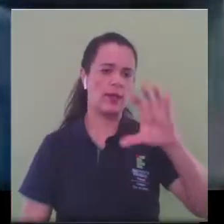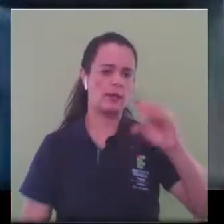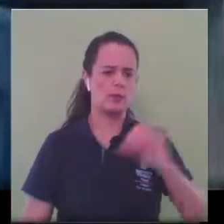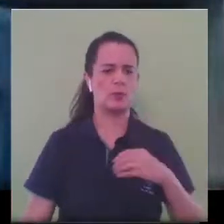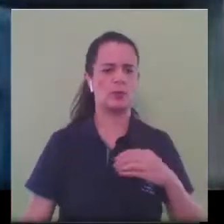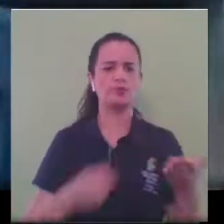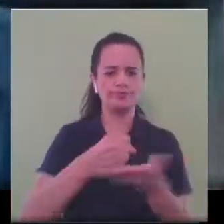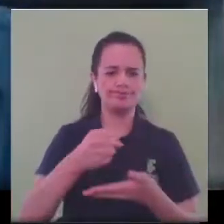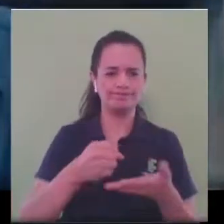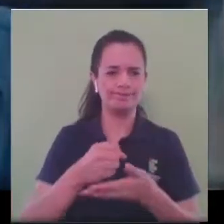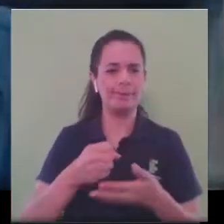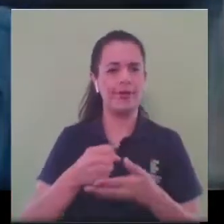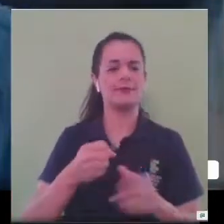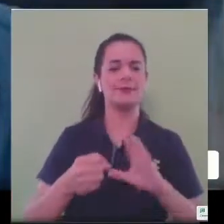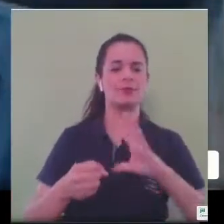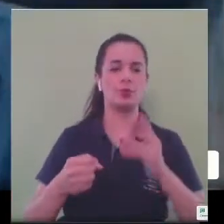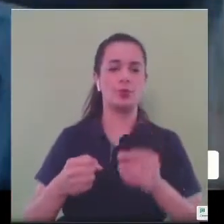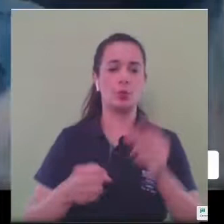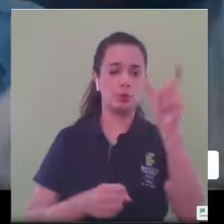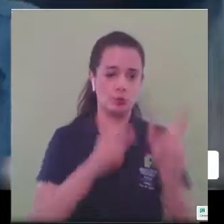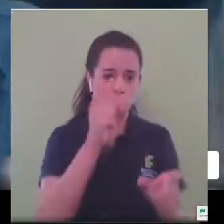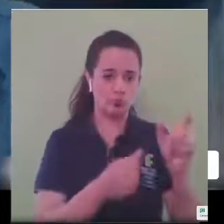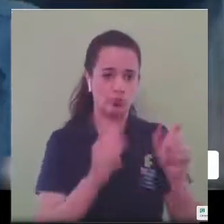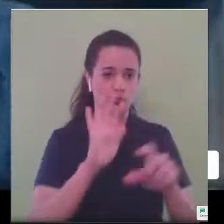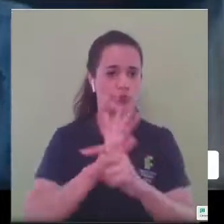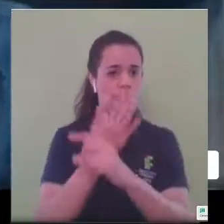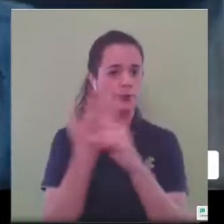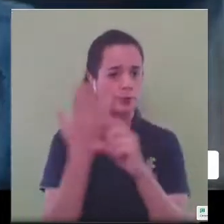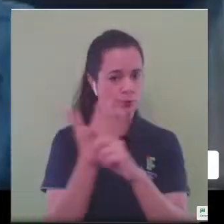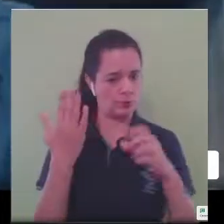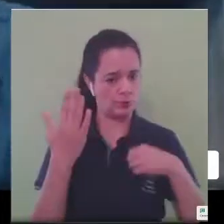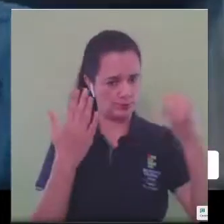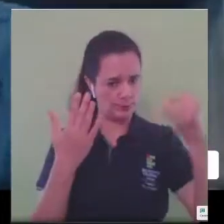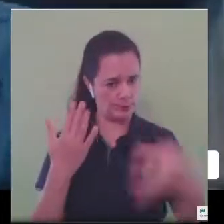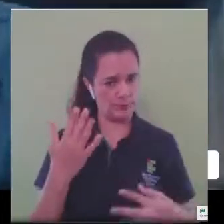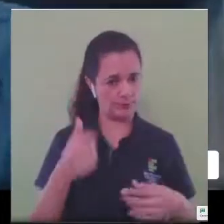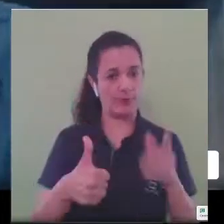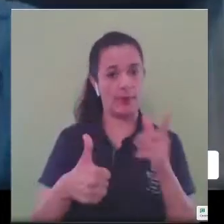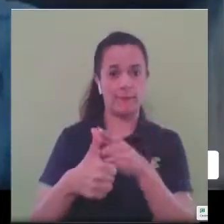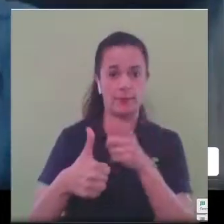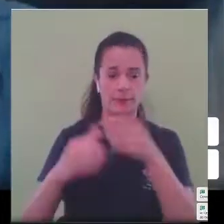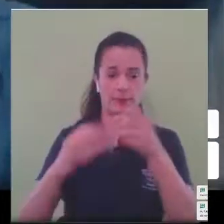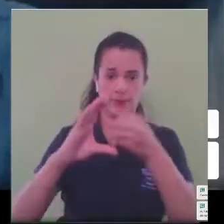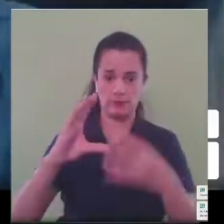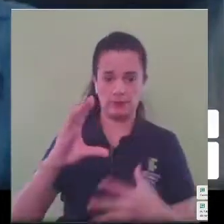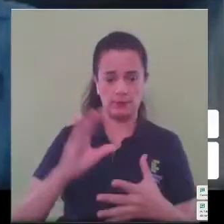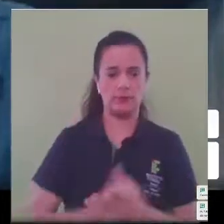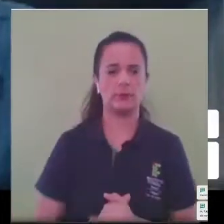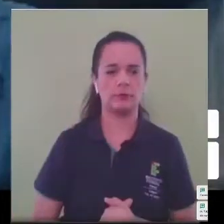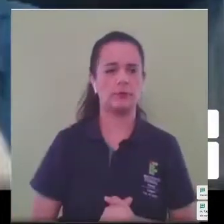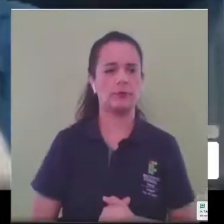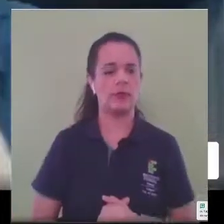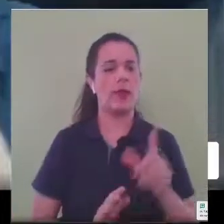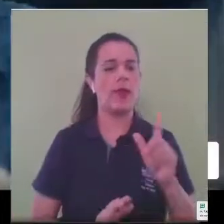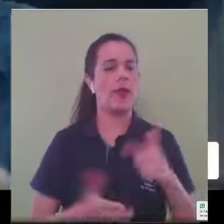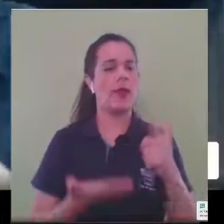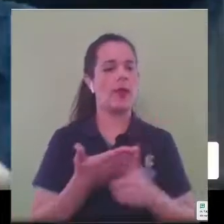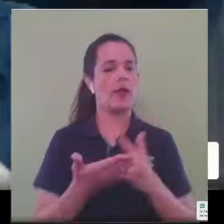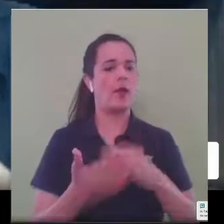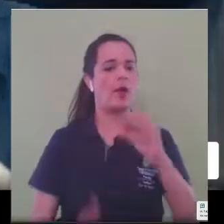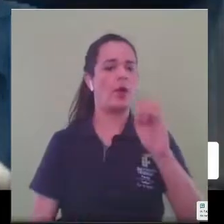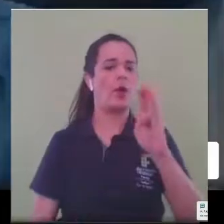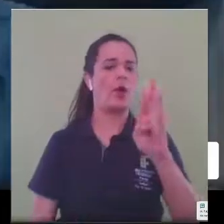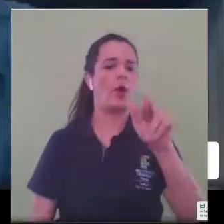críticos literários disseram. A primeira característica para definir o que é clássico é dizer que é uma obra